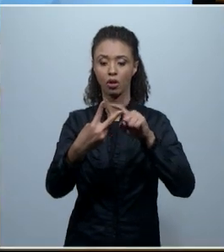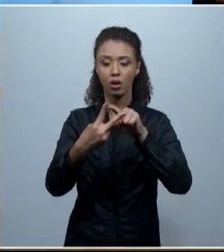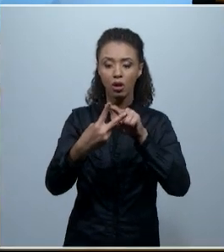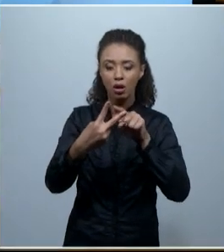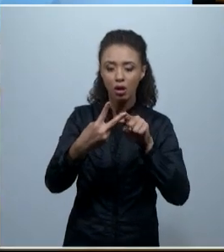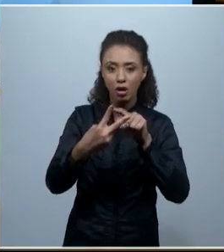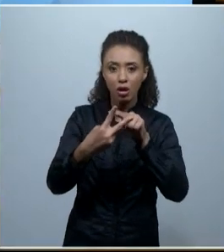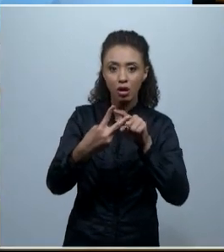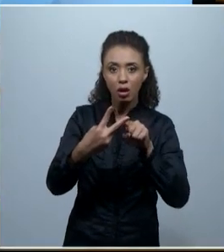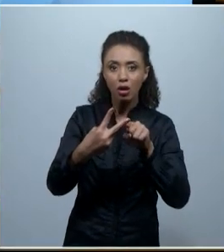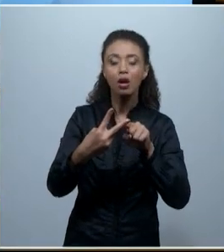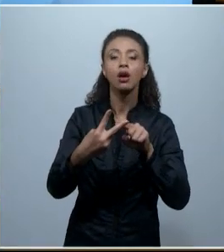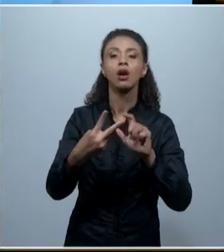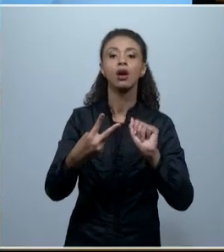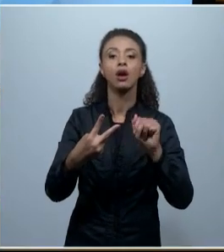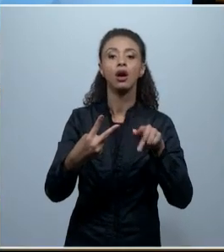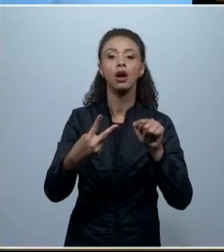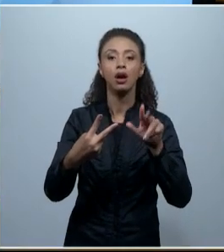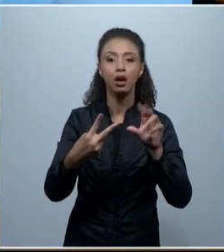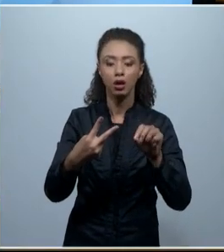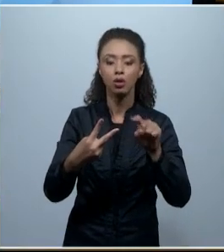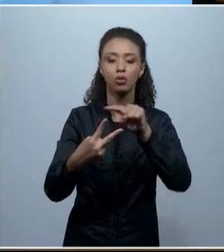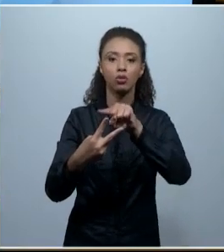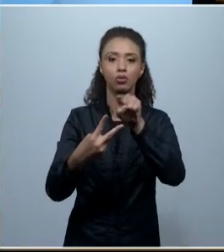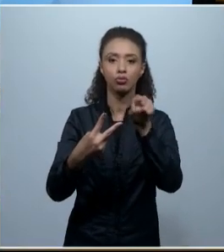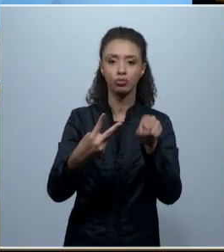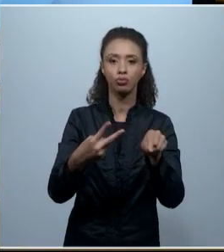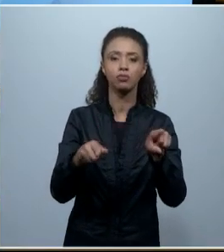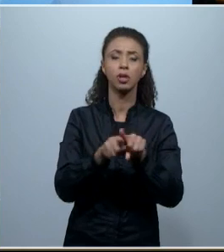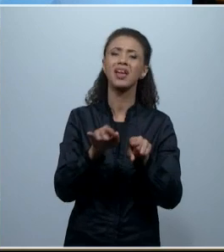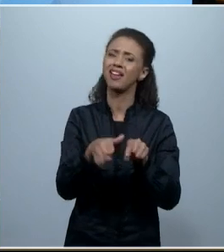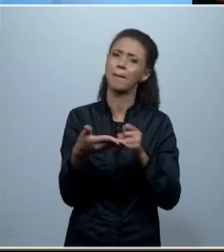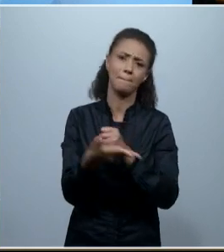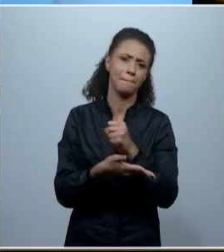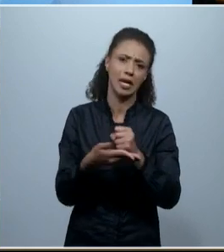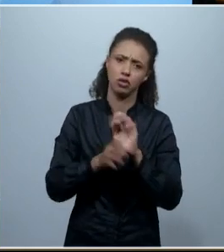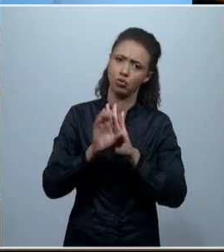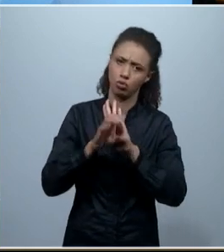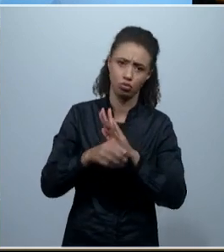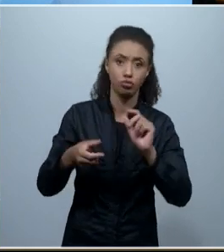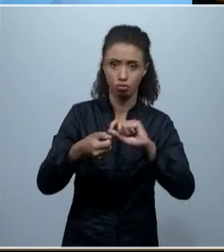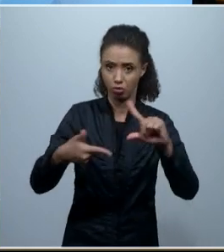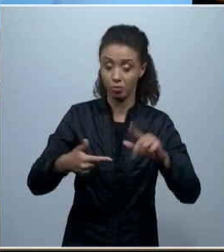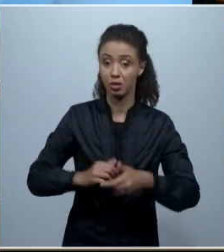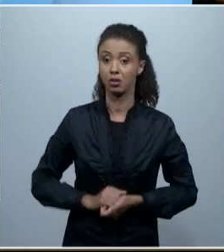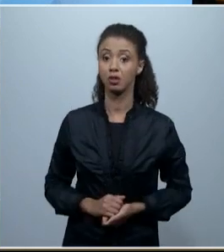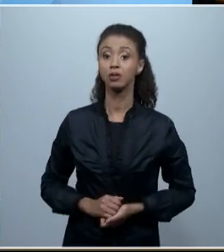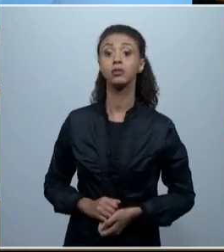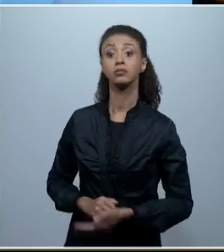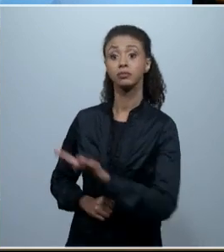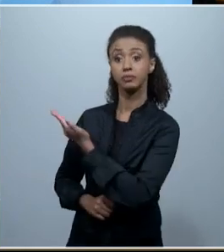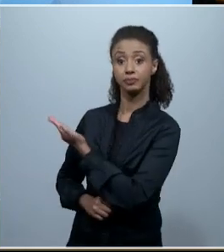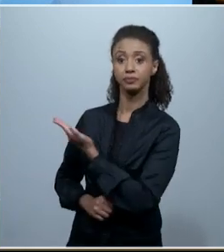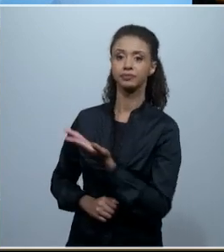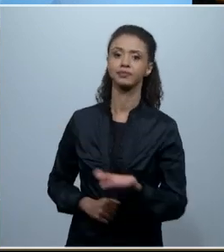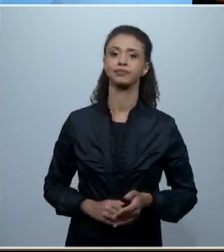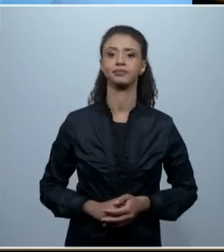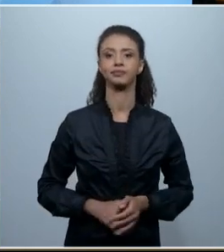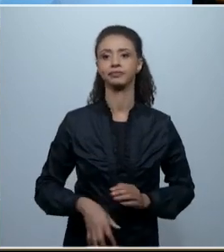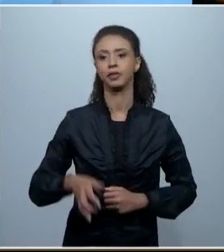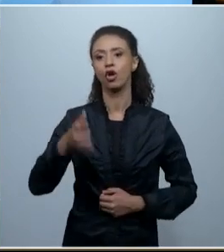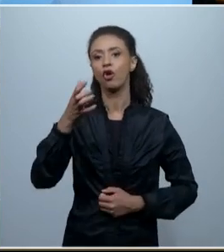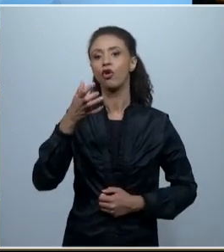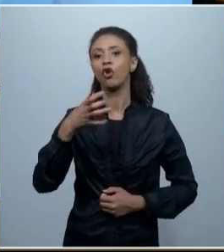conceito básico a i had geometria bom fórmulas diária áreas de